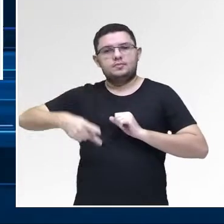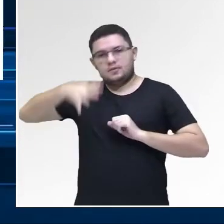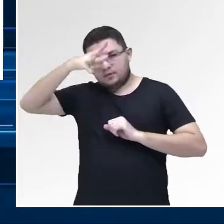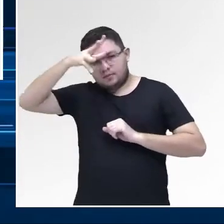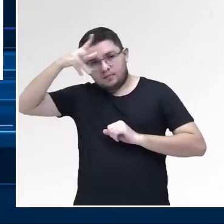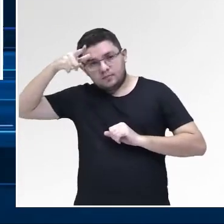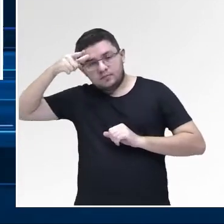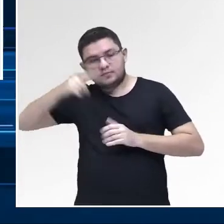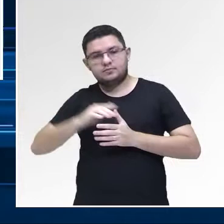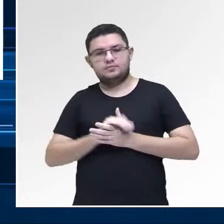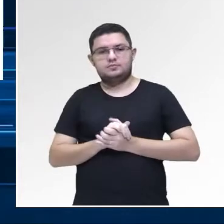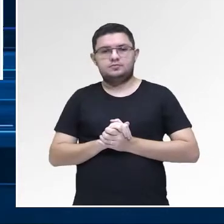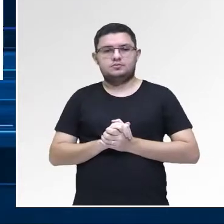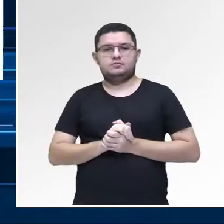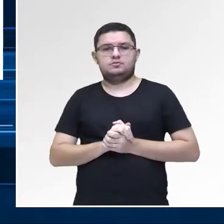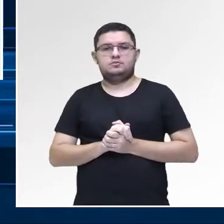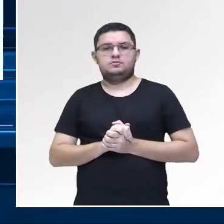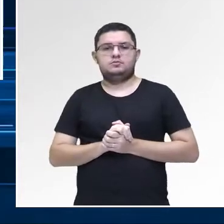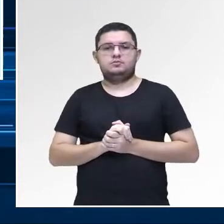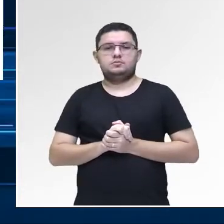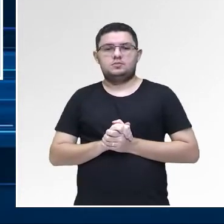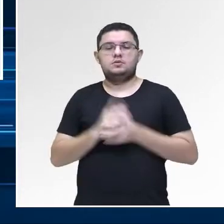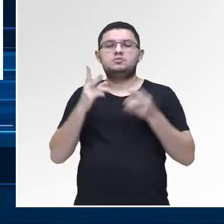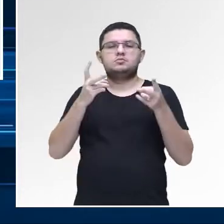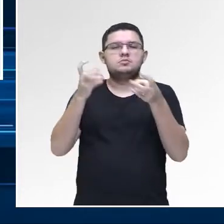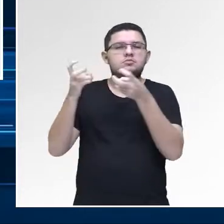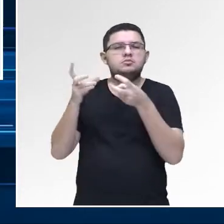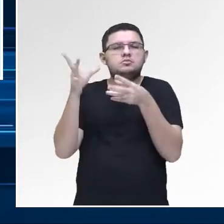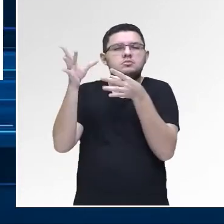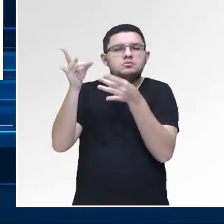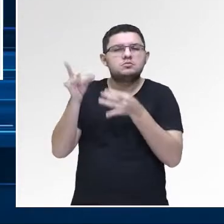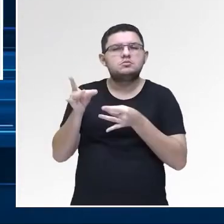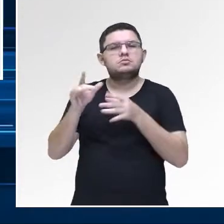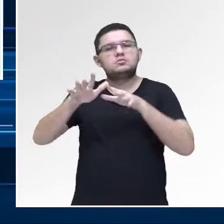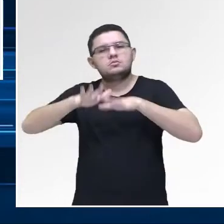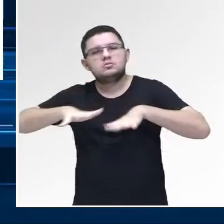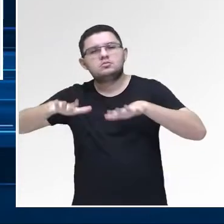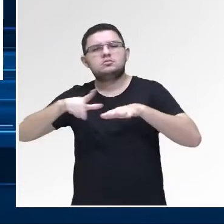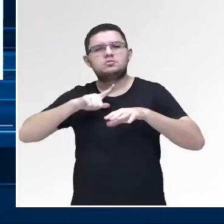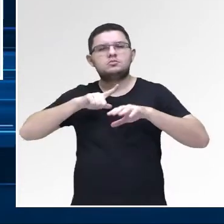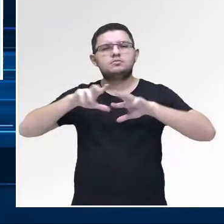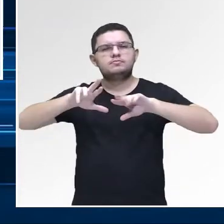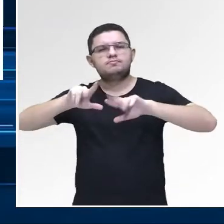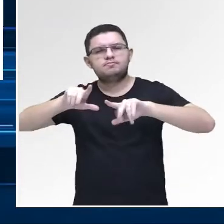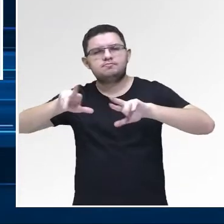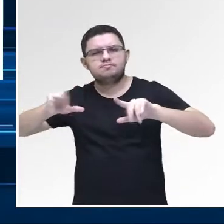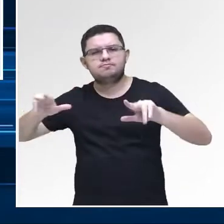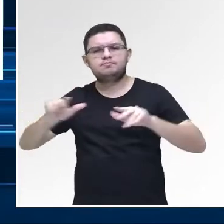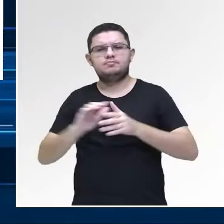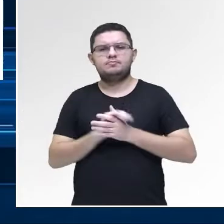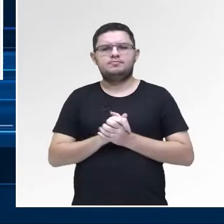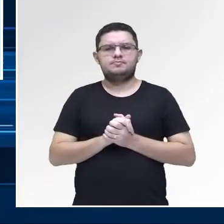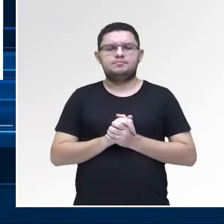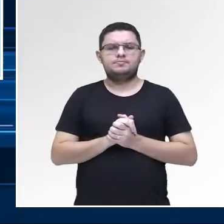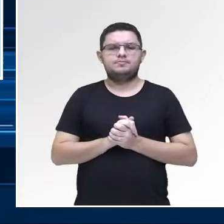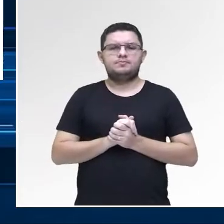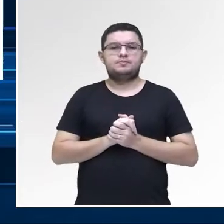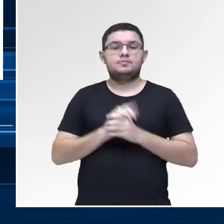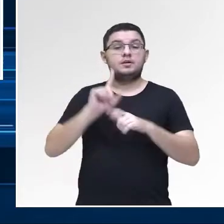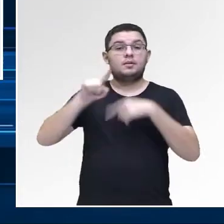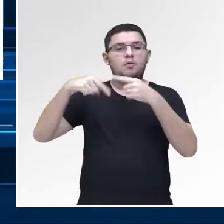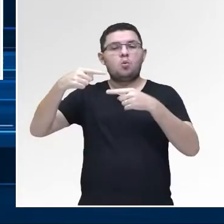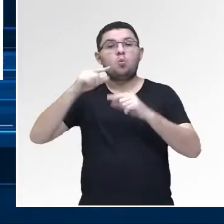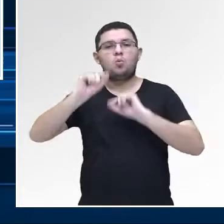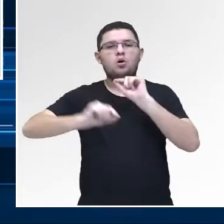aí todos os elementos, toda a paisagem que compõe, ok? E depois de analisar, vocês